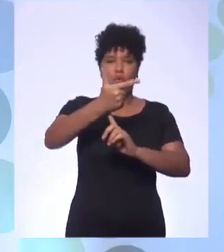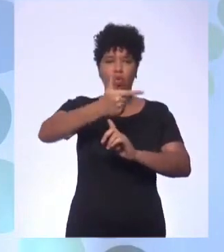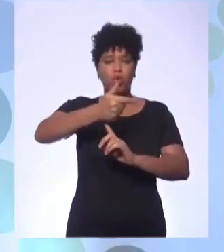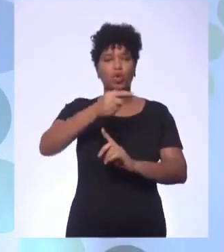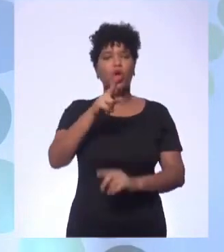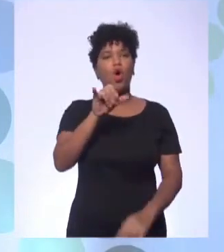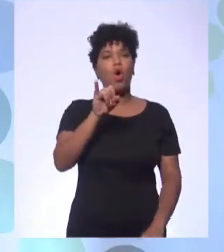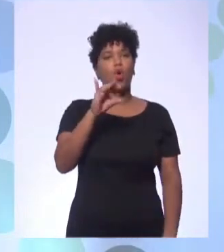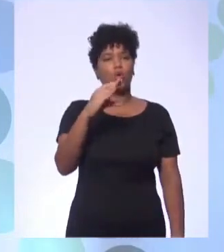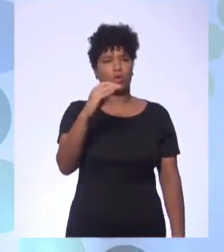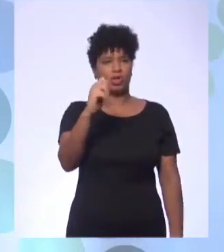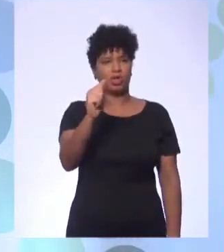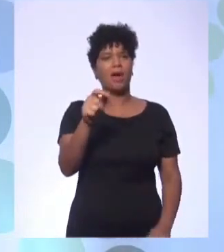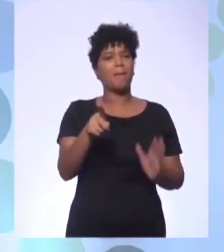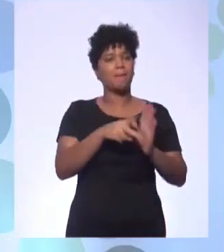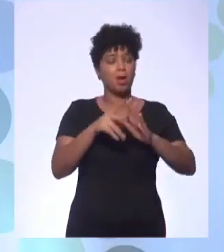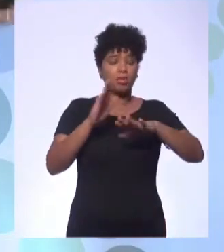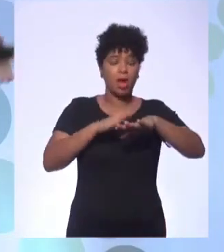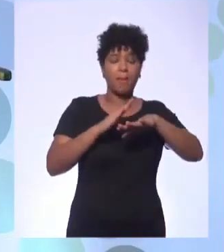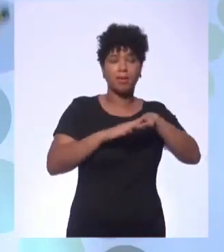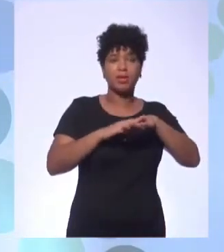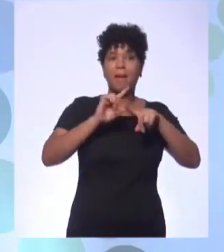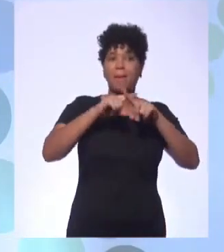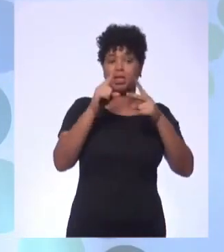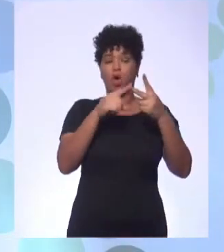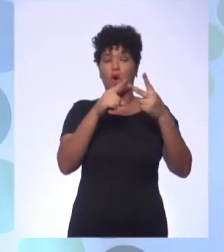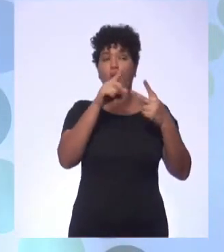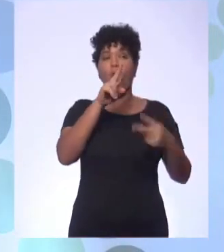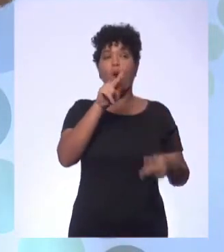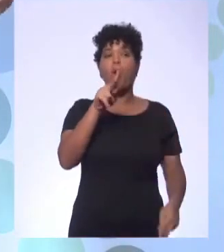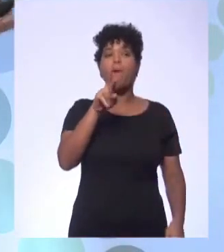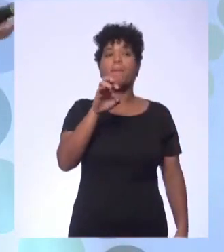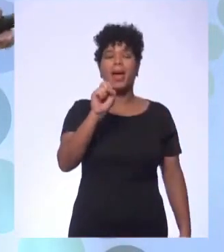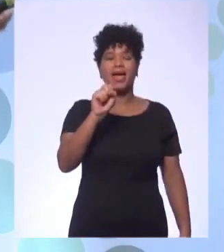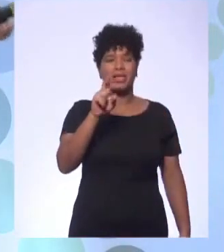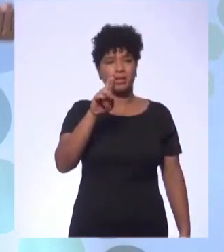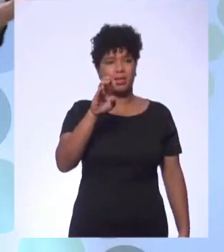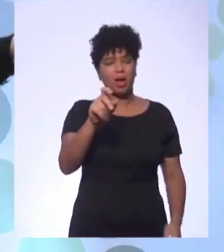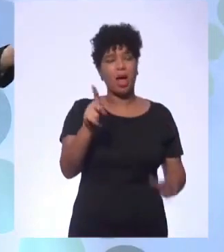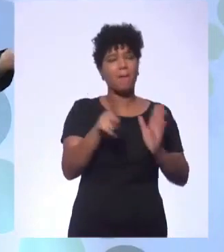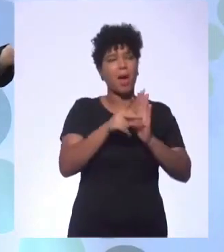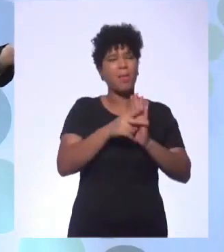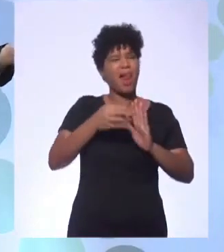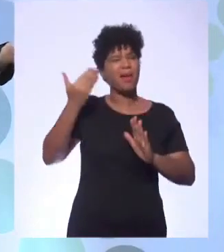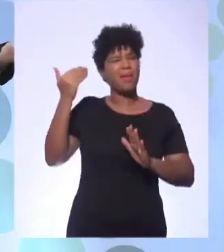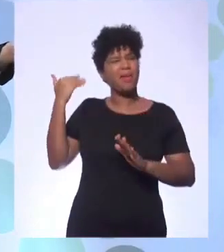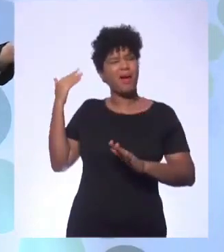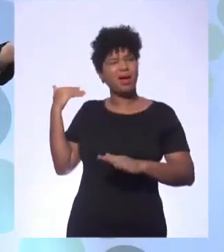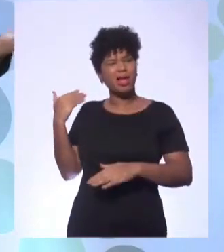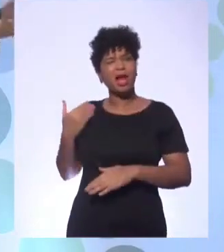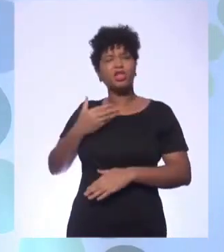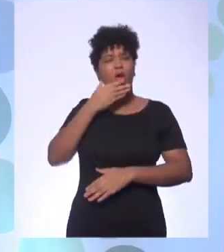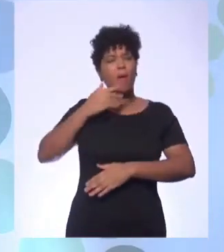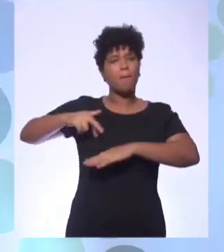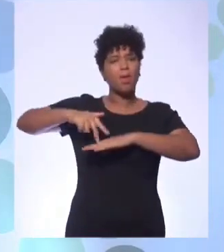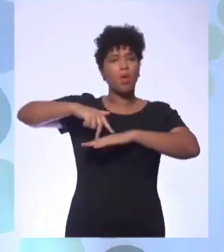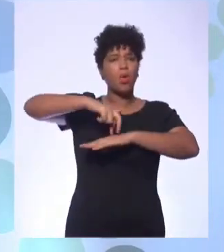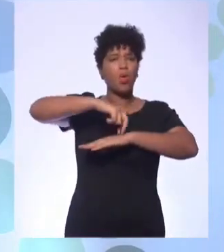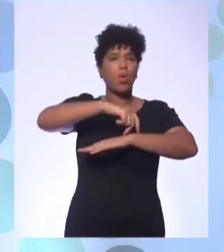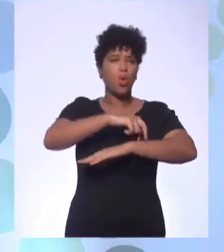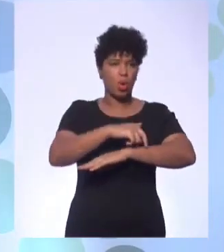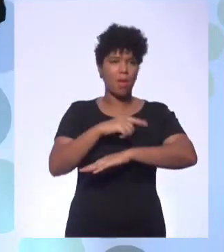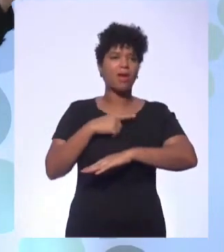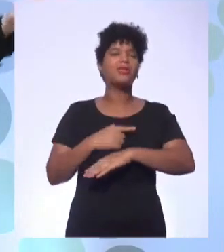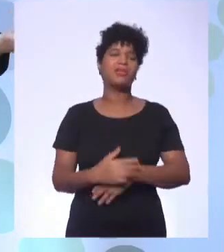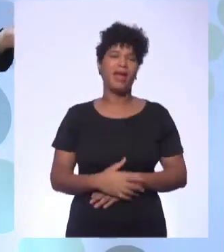na arte. Tá? Agora, a arte rupestre, né, é a arte dos primeiros hominídeos. Né? Na